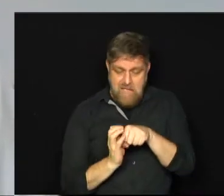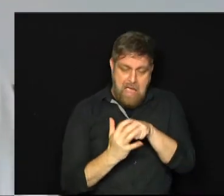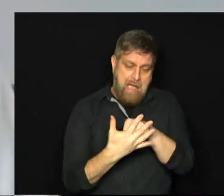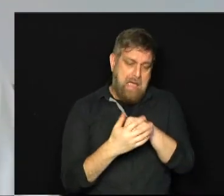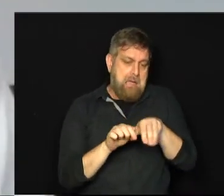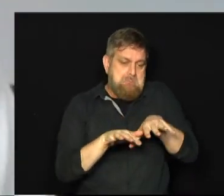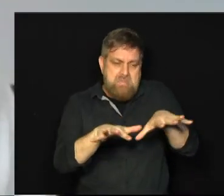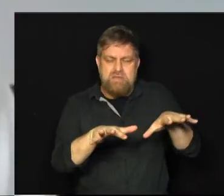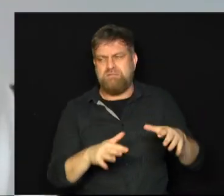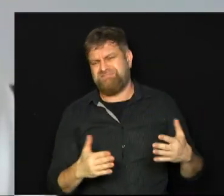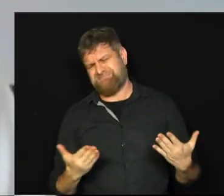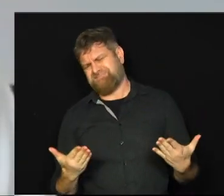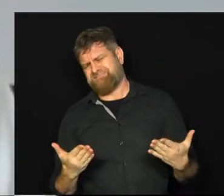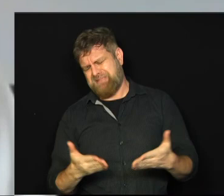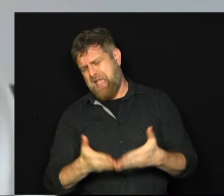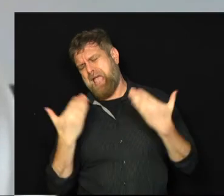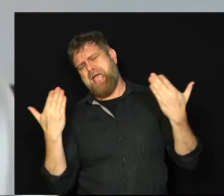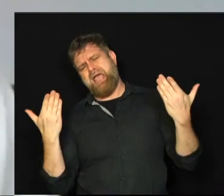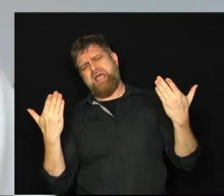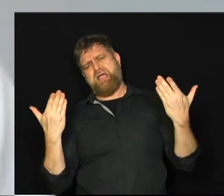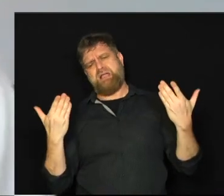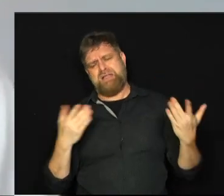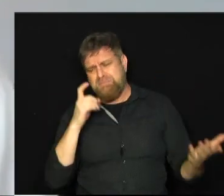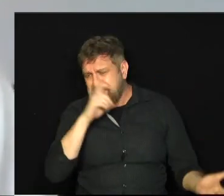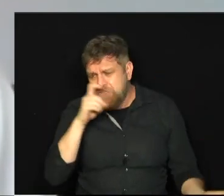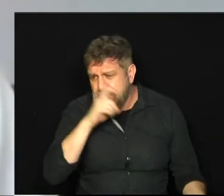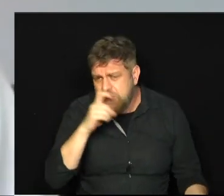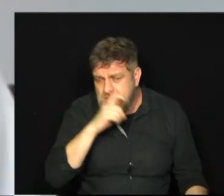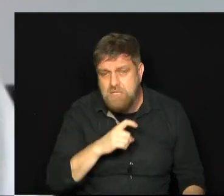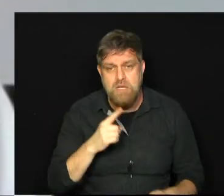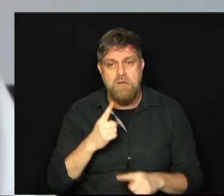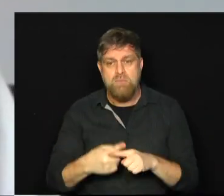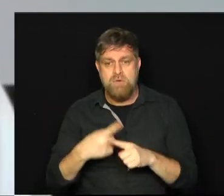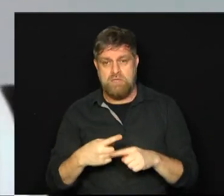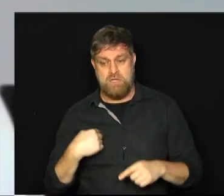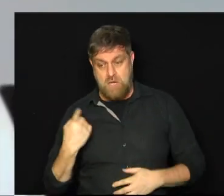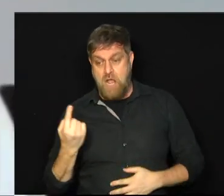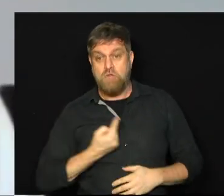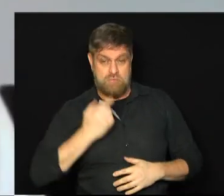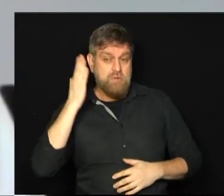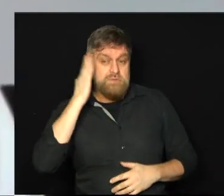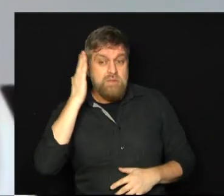não deixou. Daí é uma falácia. É uma falácia porque